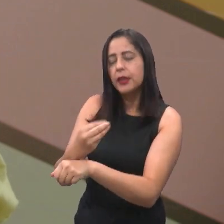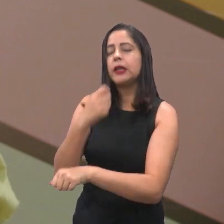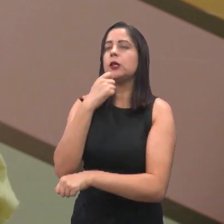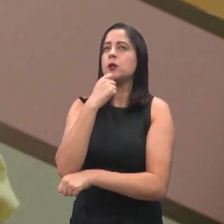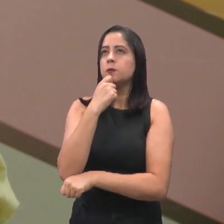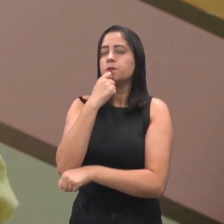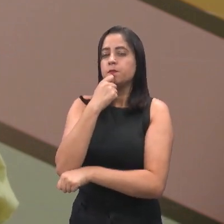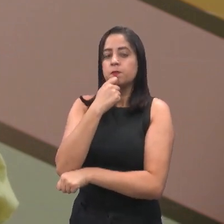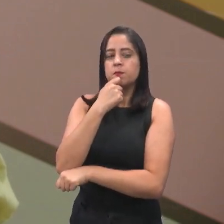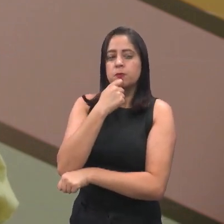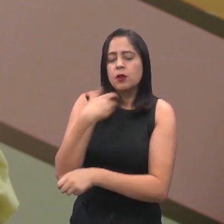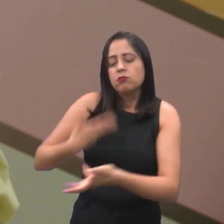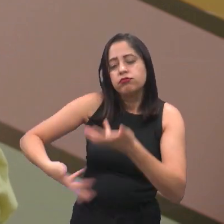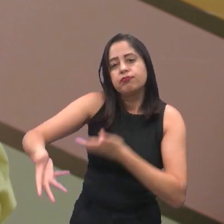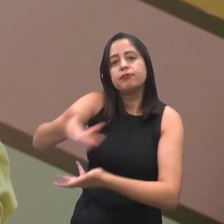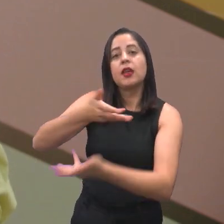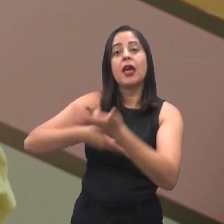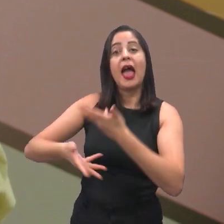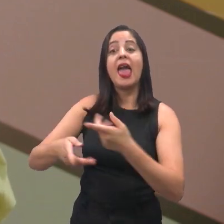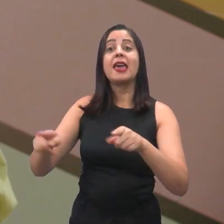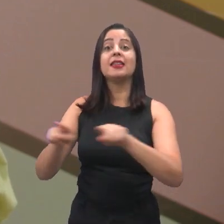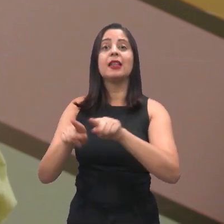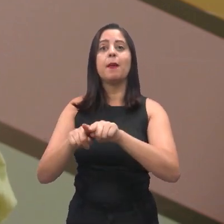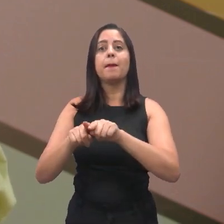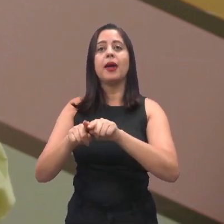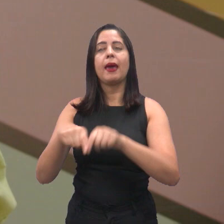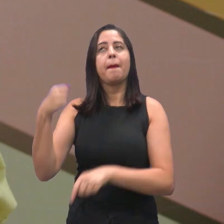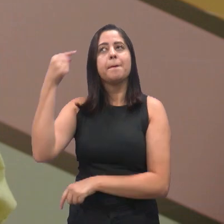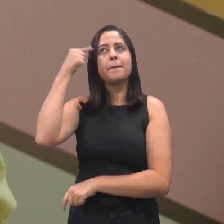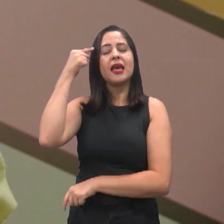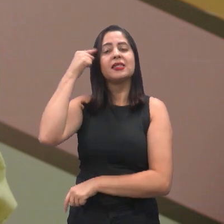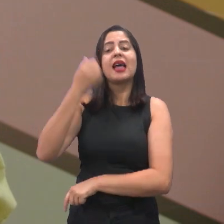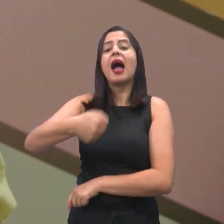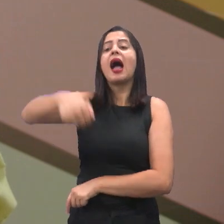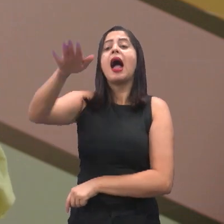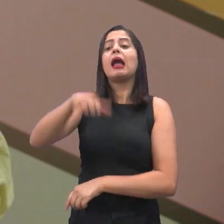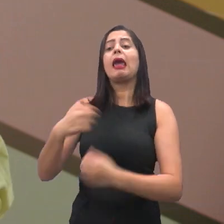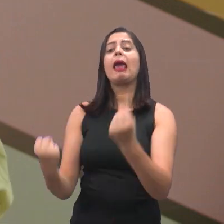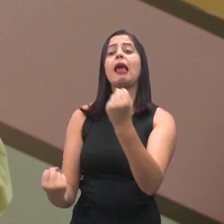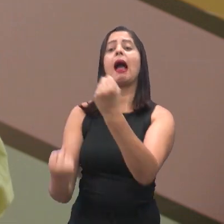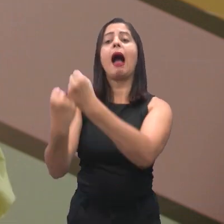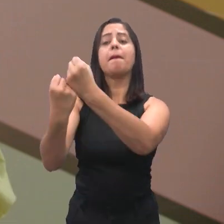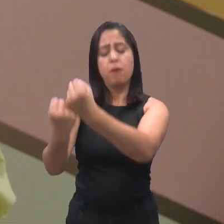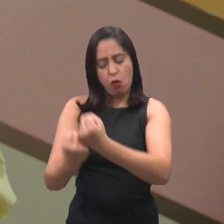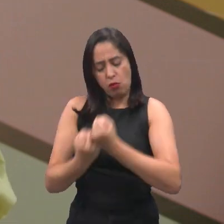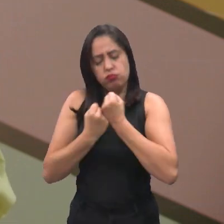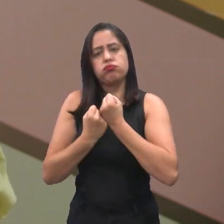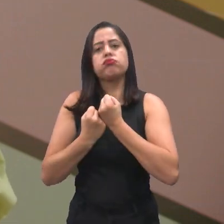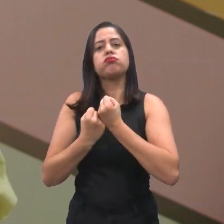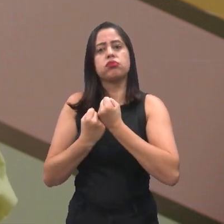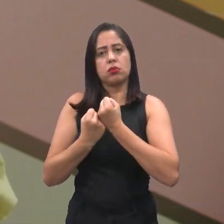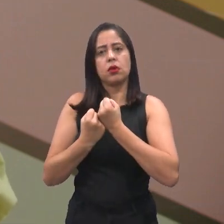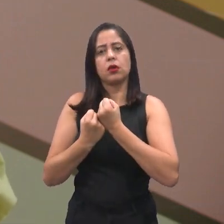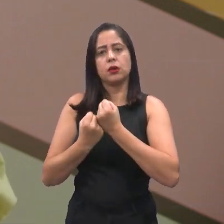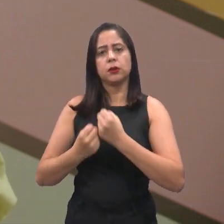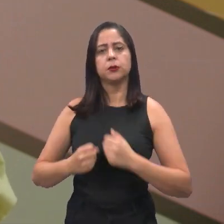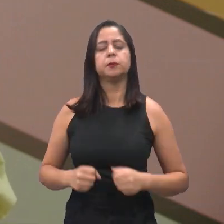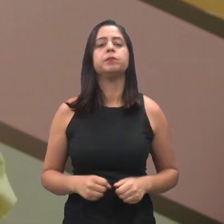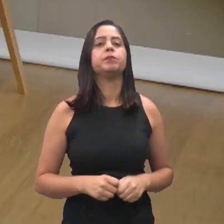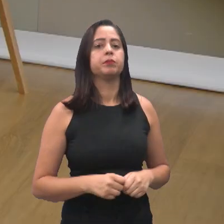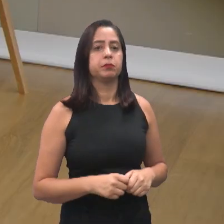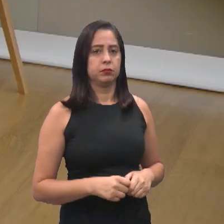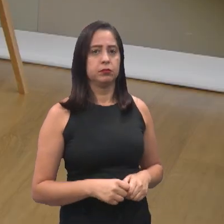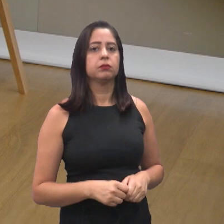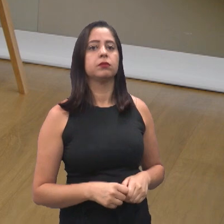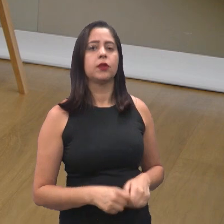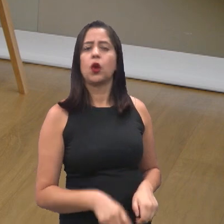são as pessoas que a gente pode também contar para poder compartilhar desses compromissos, dessas responsabilidades. Perfeito. Nos